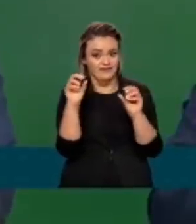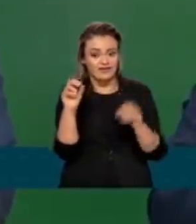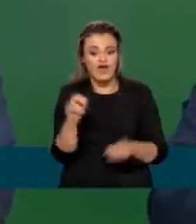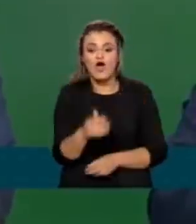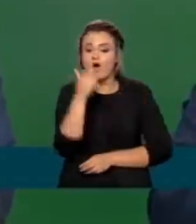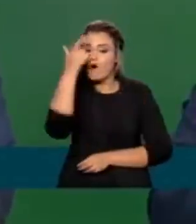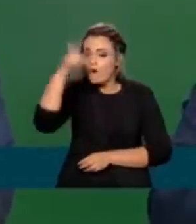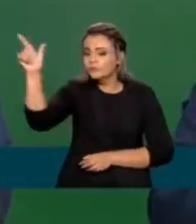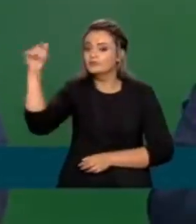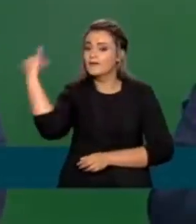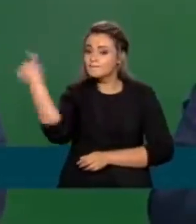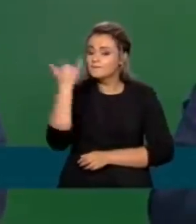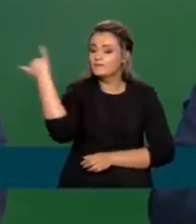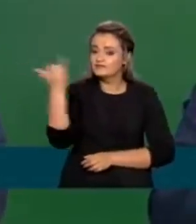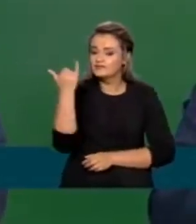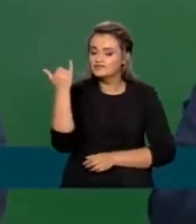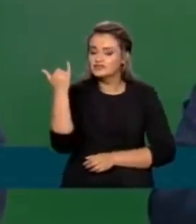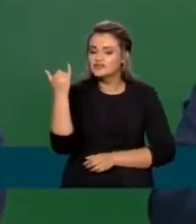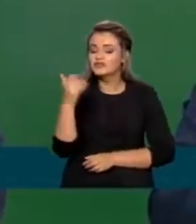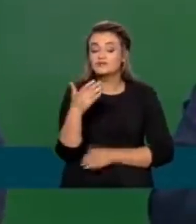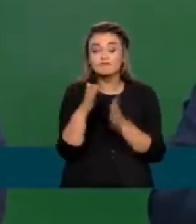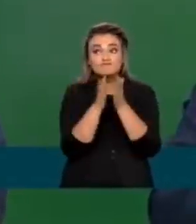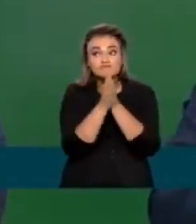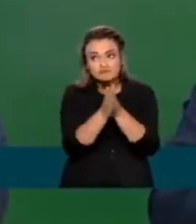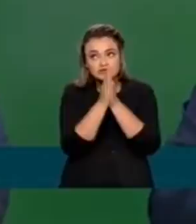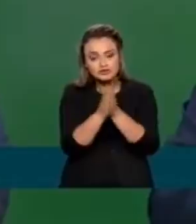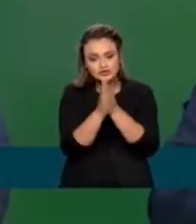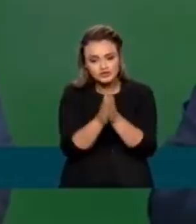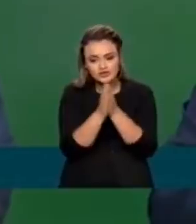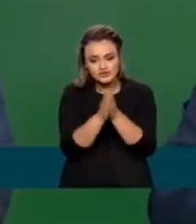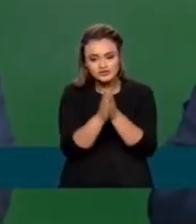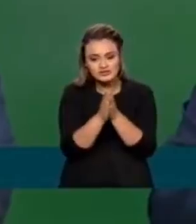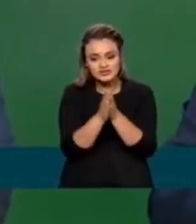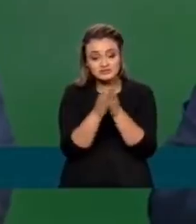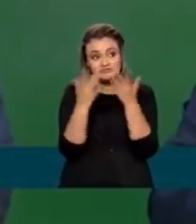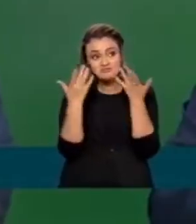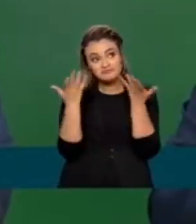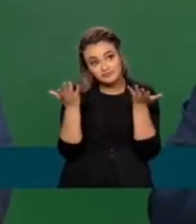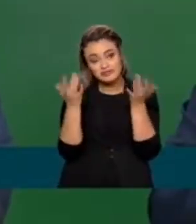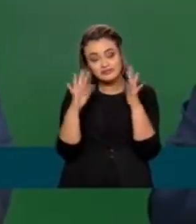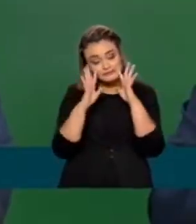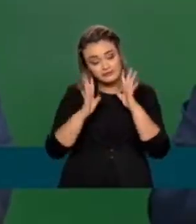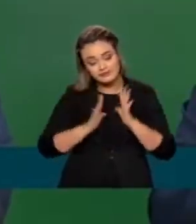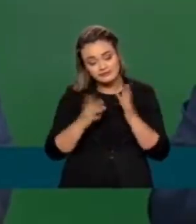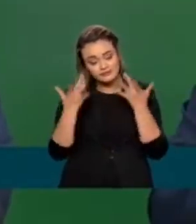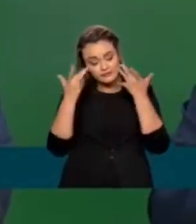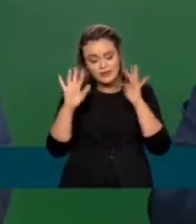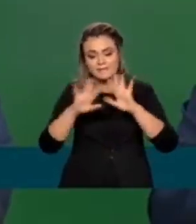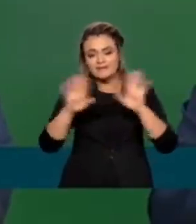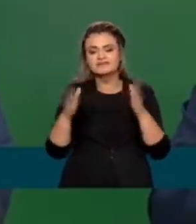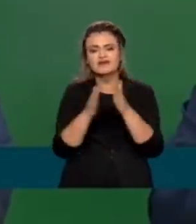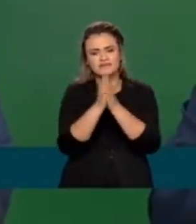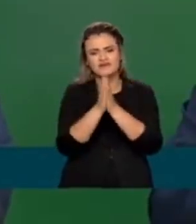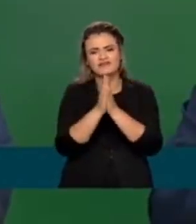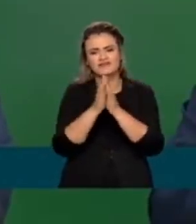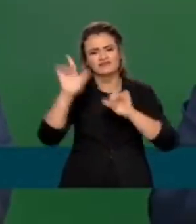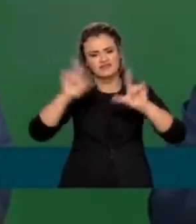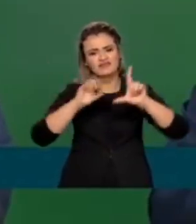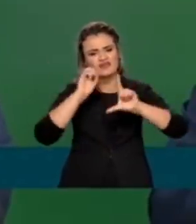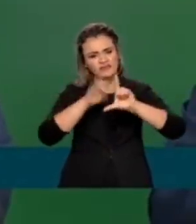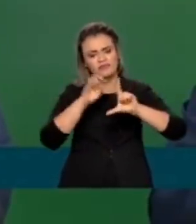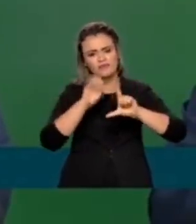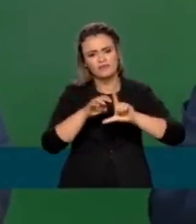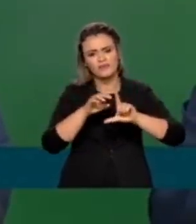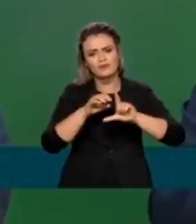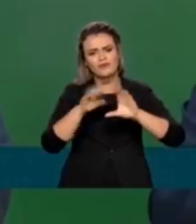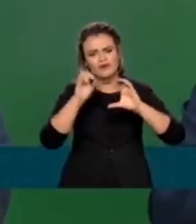Outro fato que é importante, eu quero fazer um apelo aqui, não sei se vai funcionar, mas a Rede Globo poderia, pelo menos,